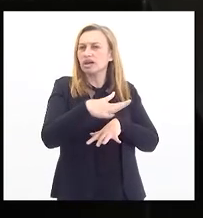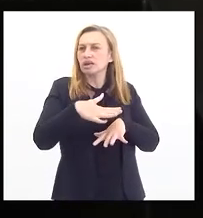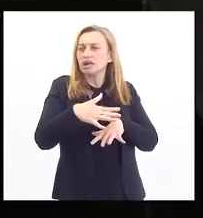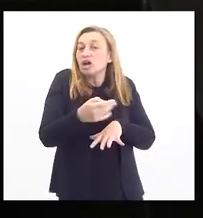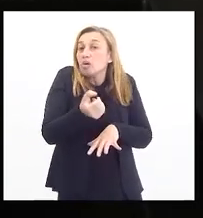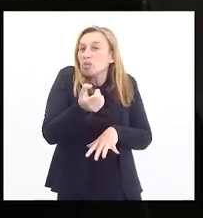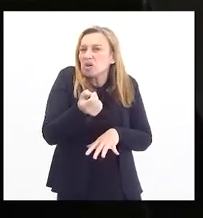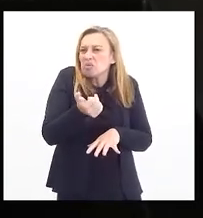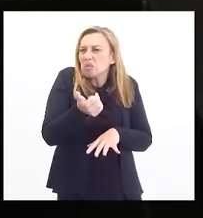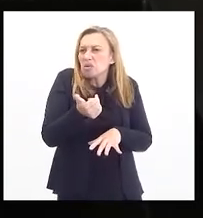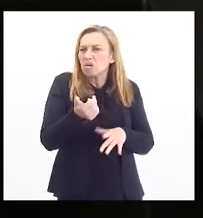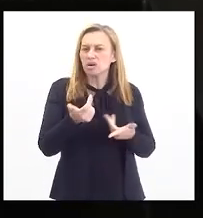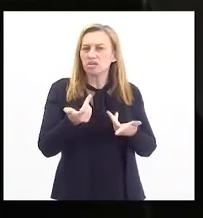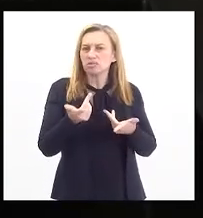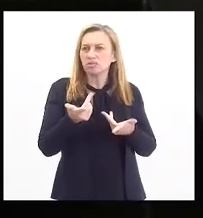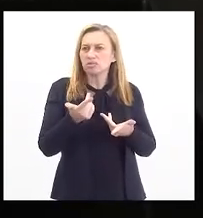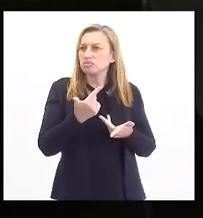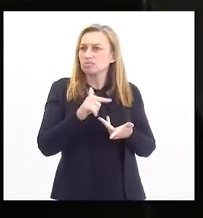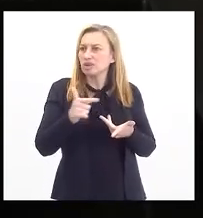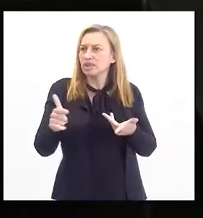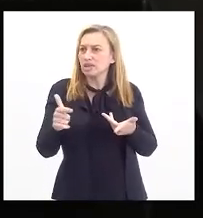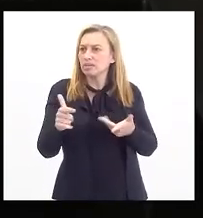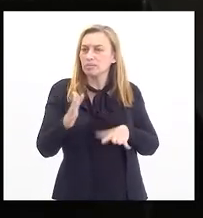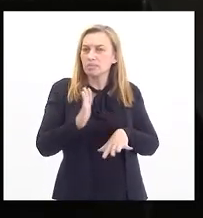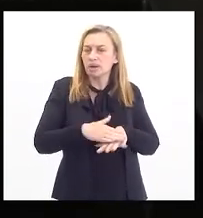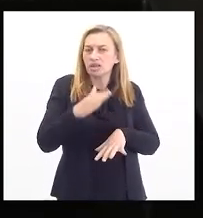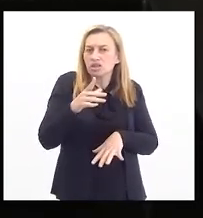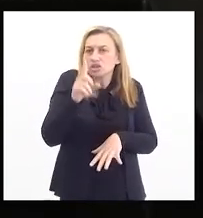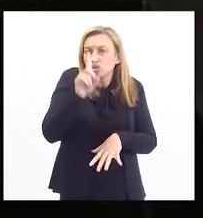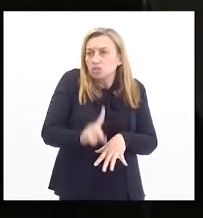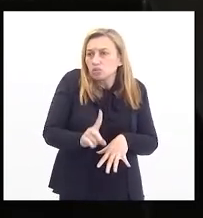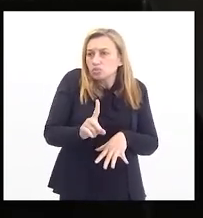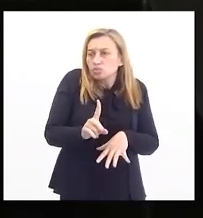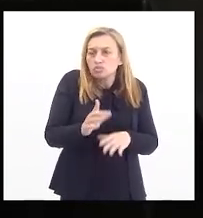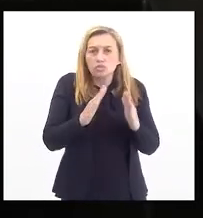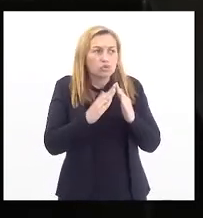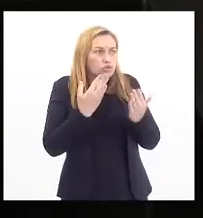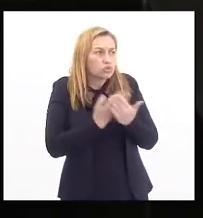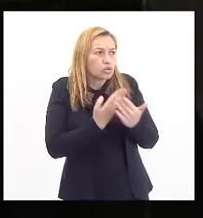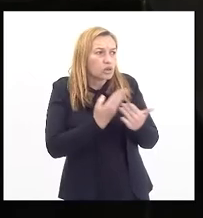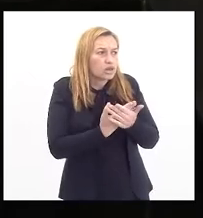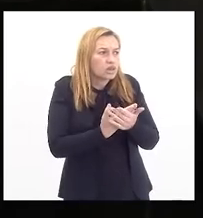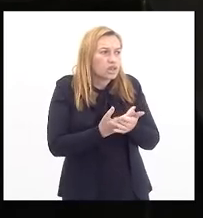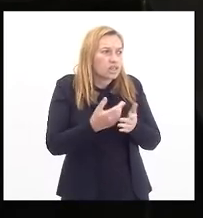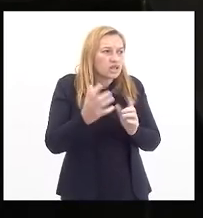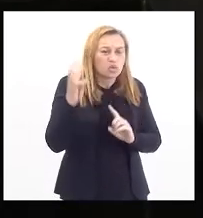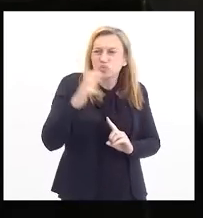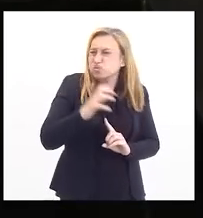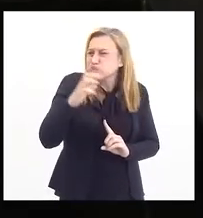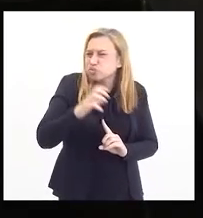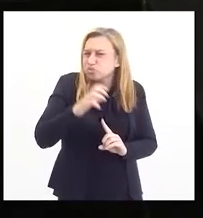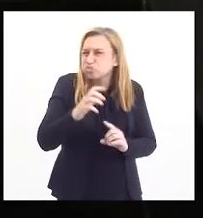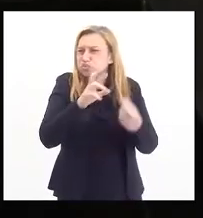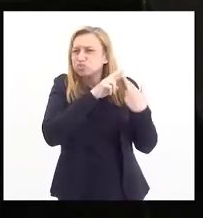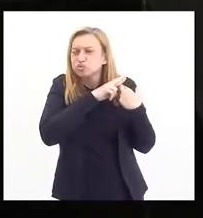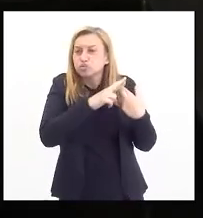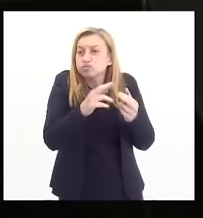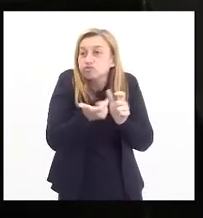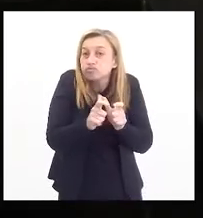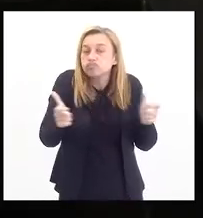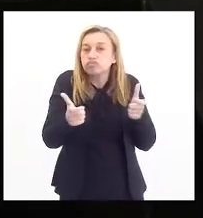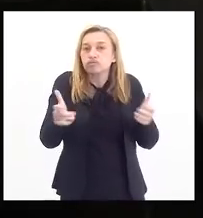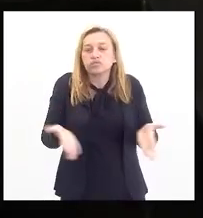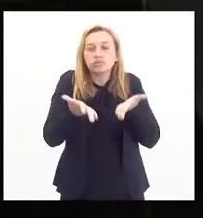ninguém mais vai querer ser diretor de escola, porque é muita responsabilidade, é muita pressão, é muita cobrança, e quando tem uma iniciativa como esta